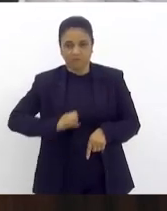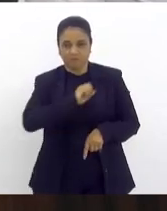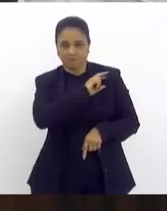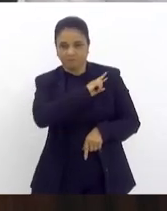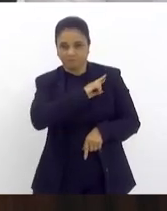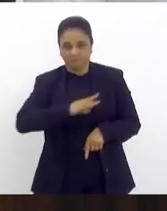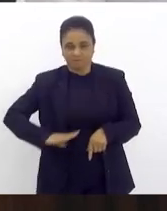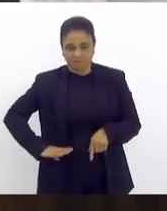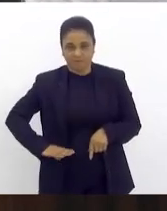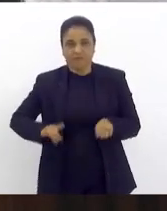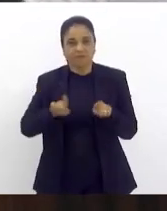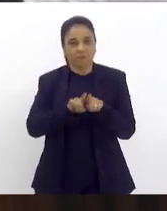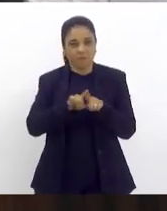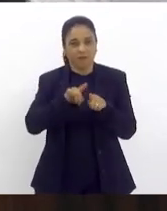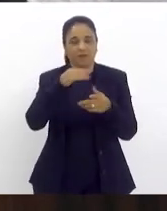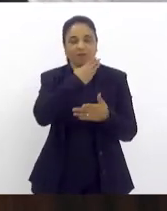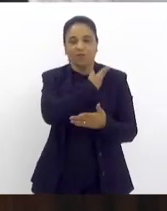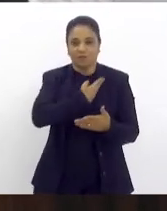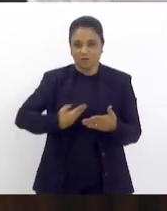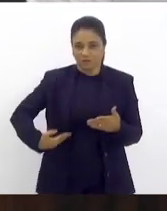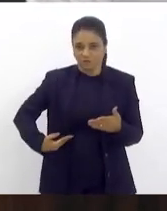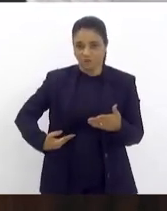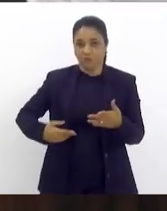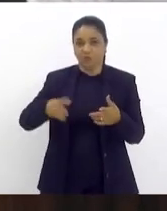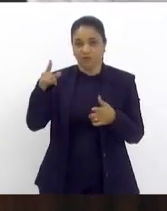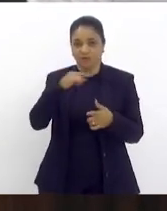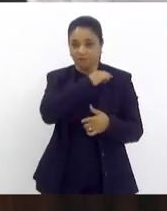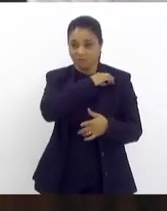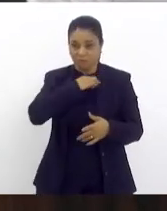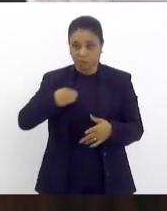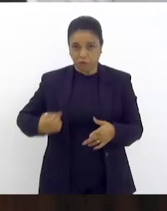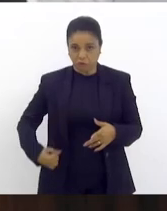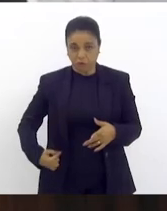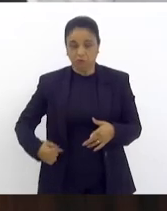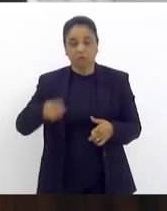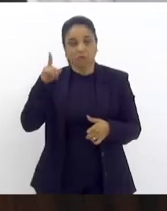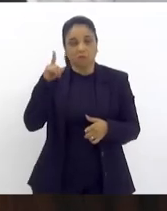alguns secretários na China, em Londres.